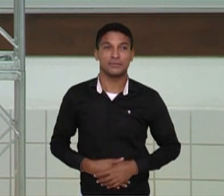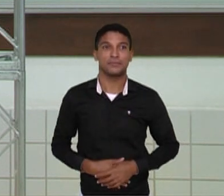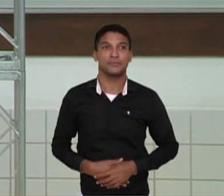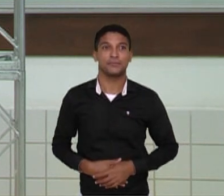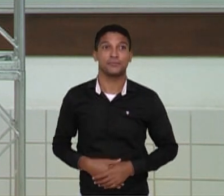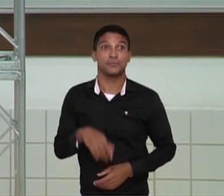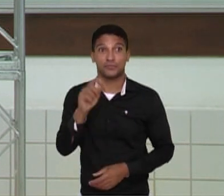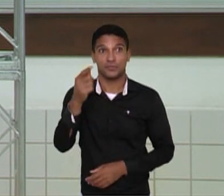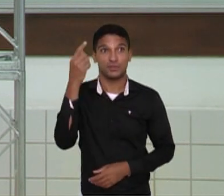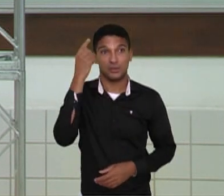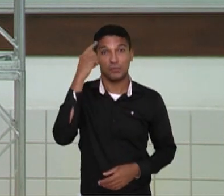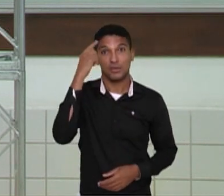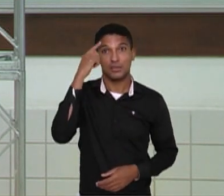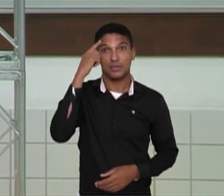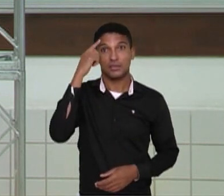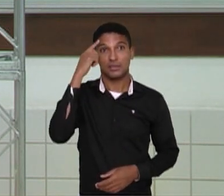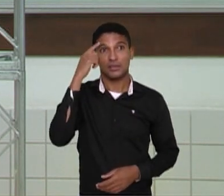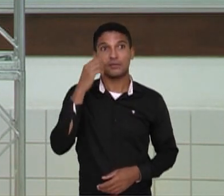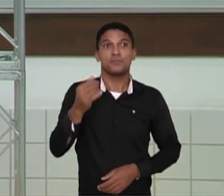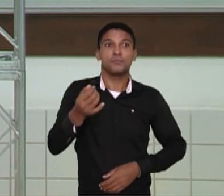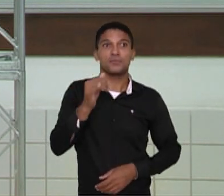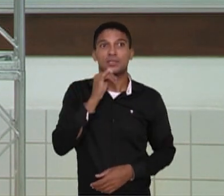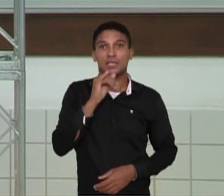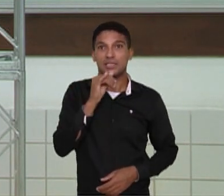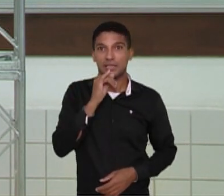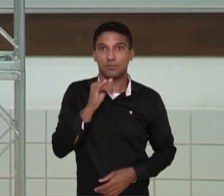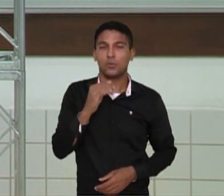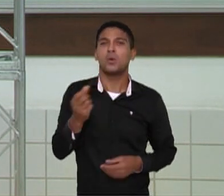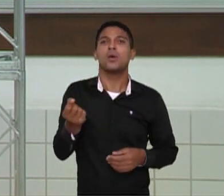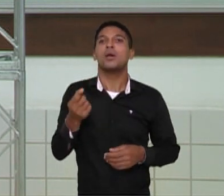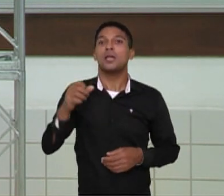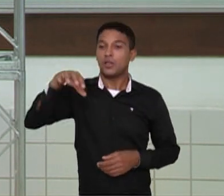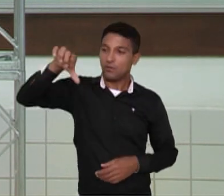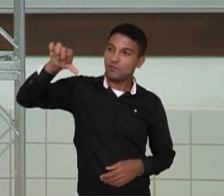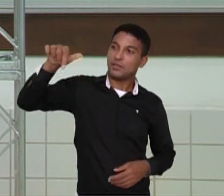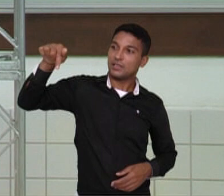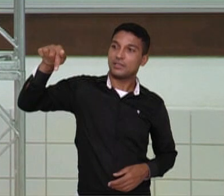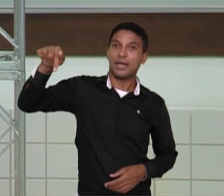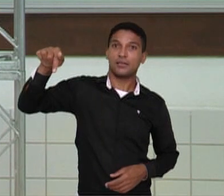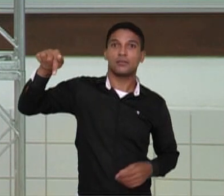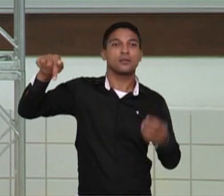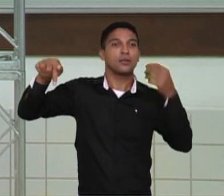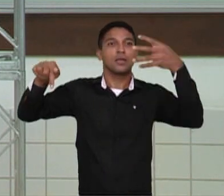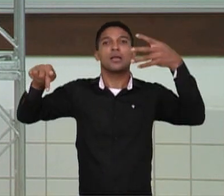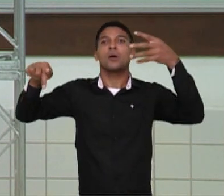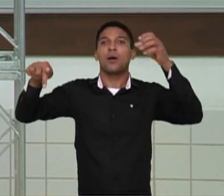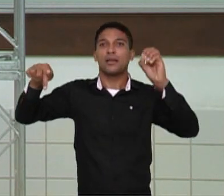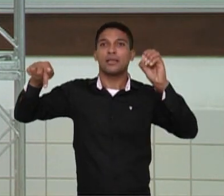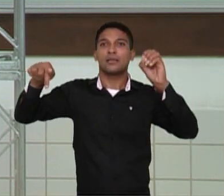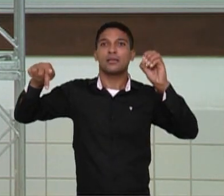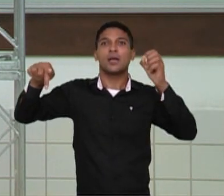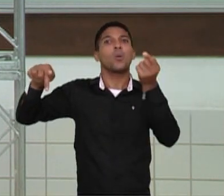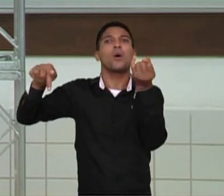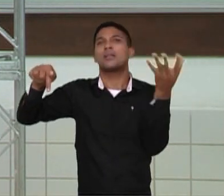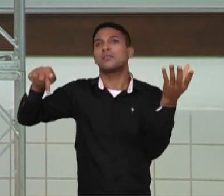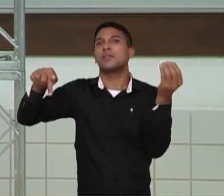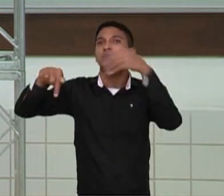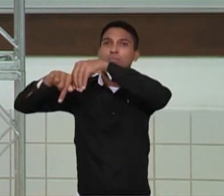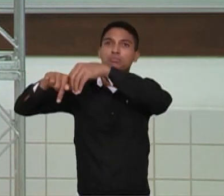97 duas vezes, né? 40 mais 40, 80. E aí sobra um